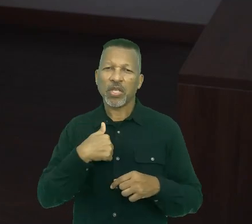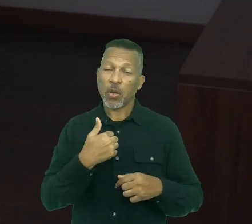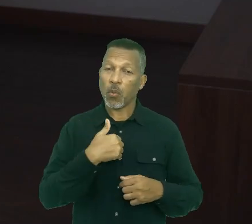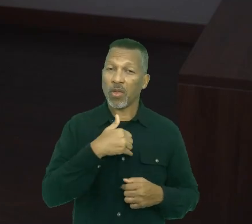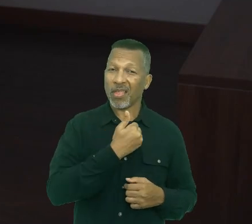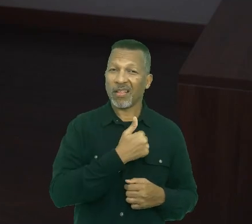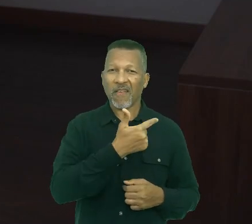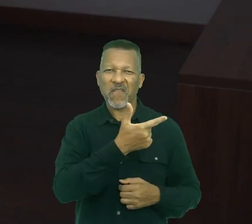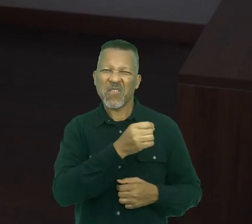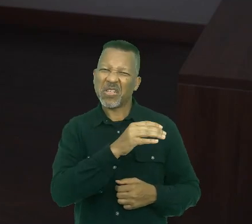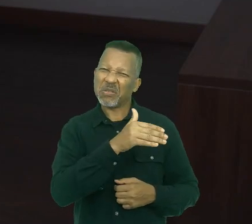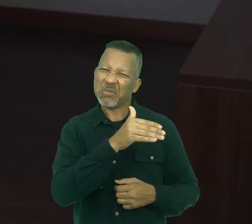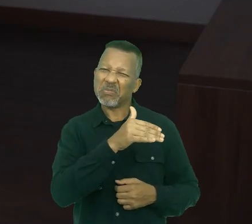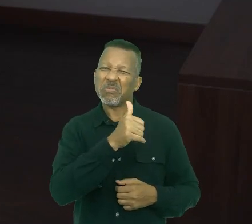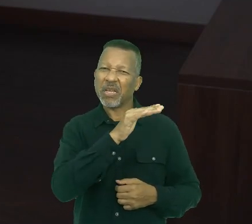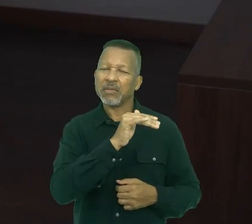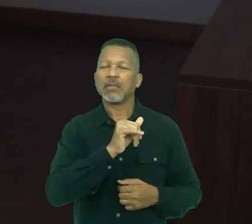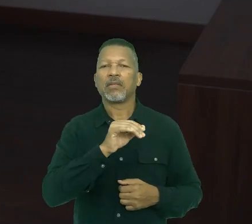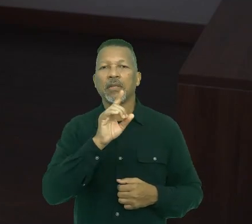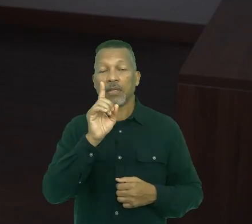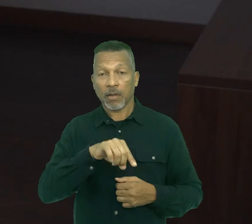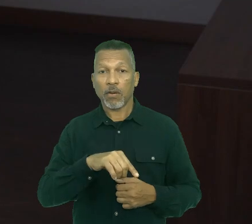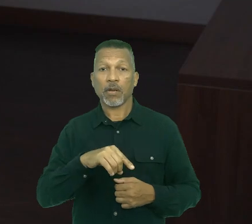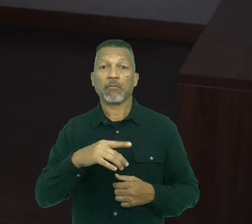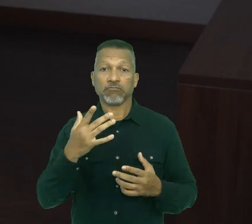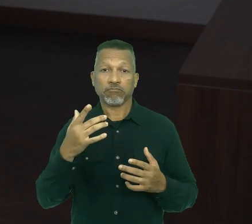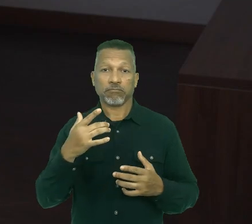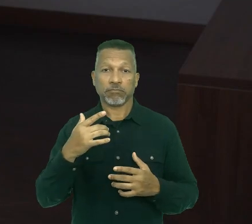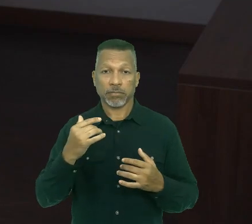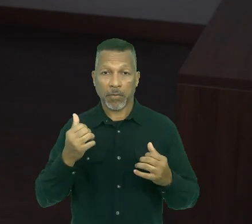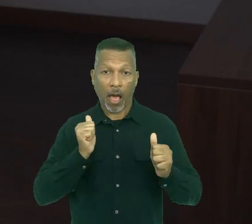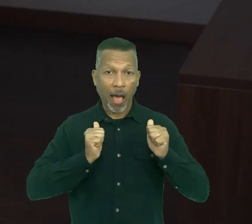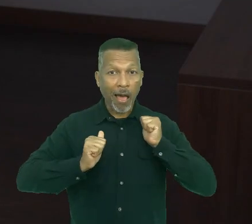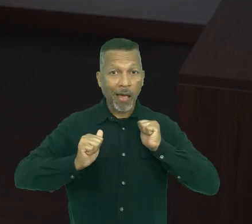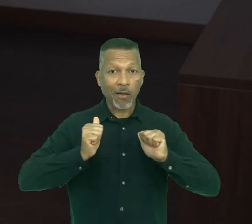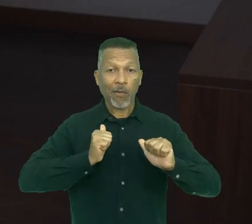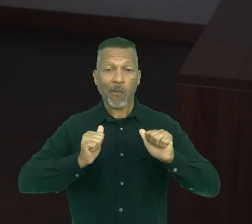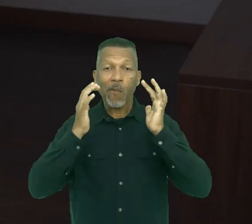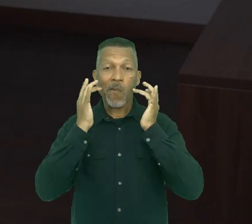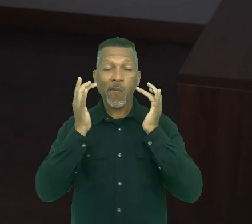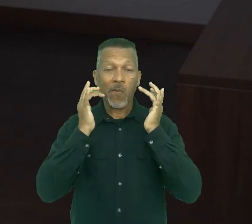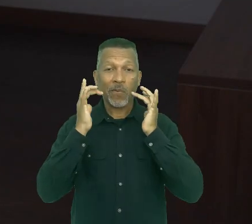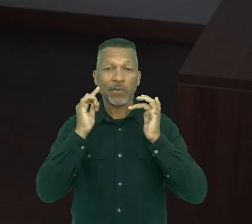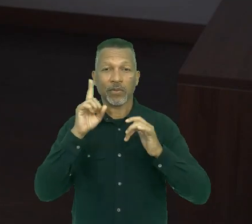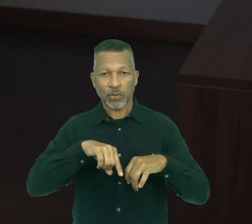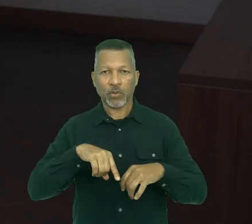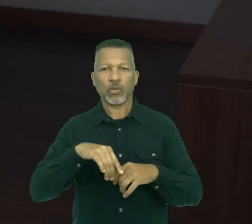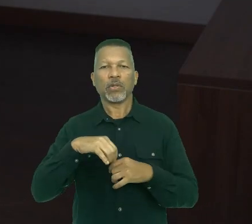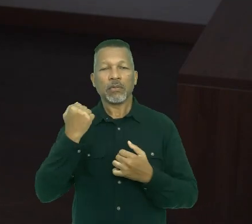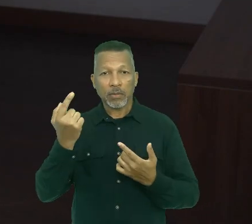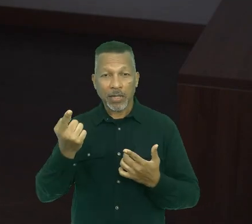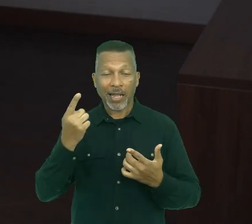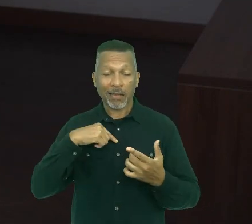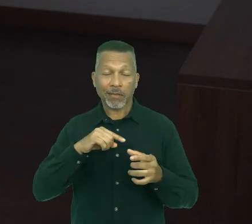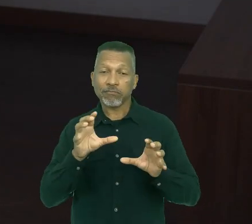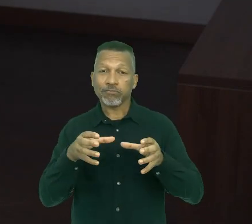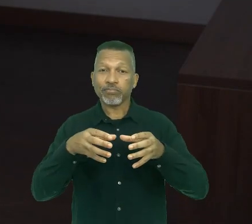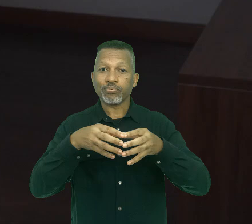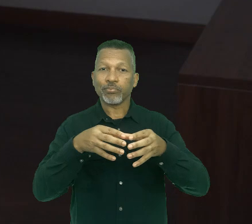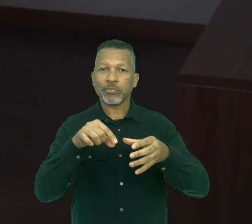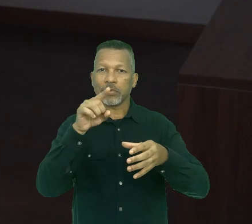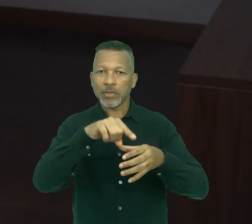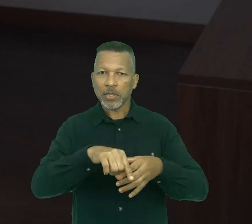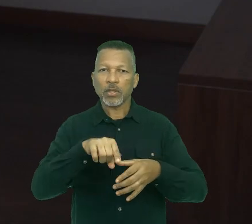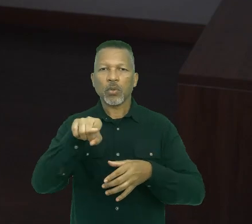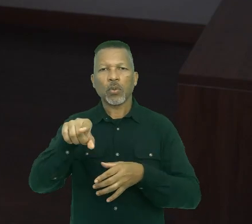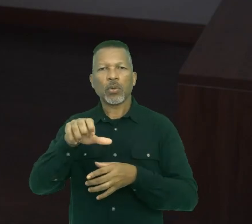também. Eu era ator de uma peça chamada Na Passagem o Sonho Não Importa, lá na Academia Alguém com Boca de Sena. O Ricardo era